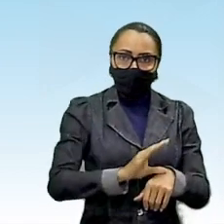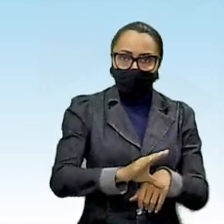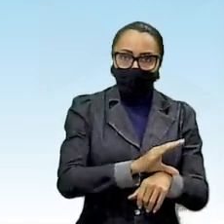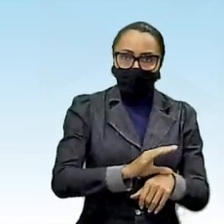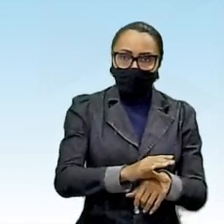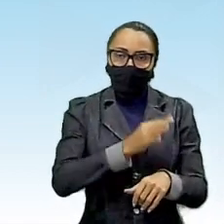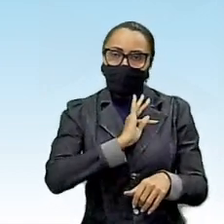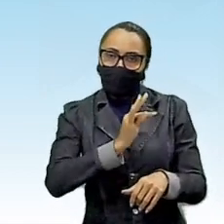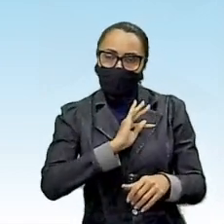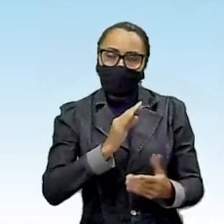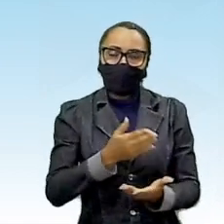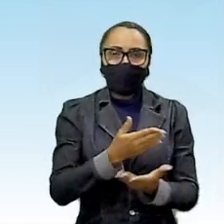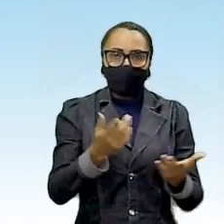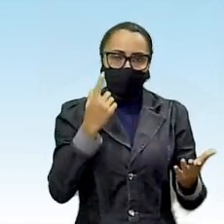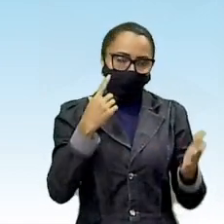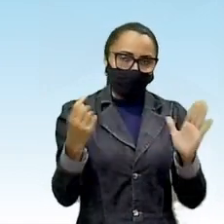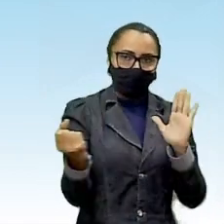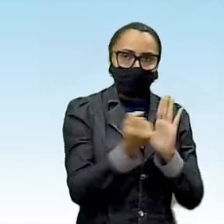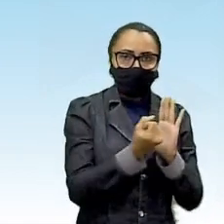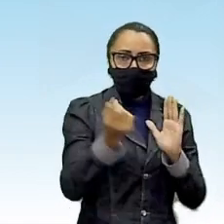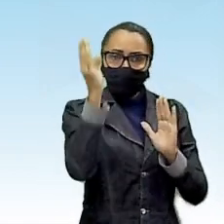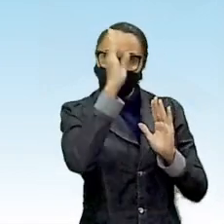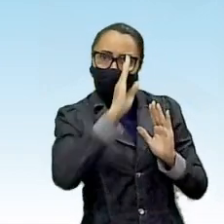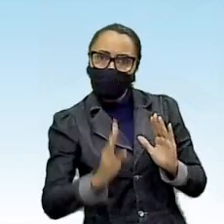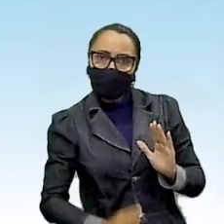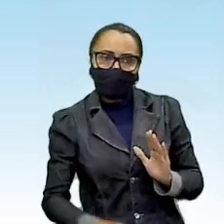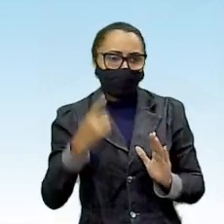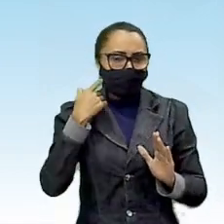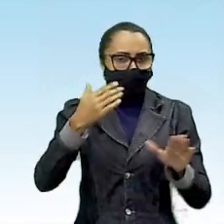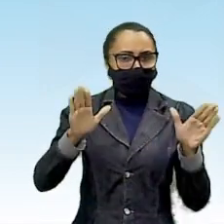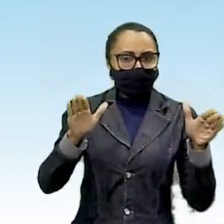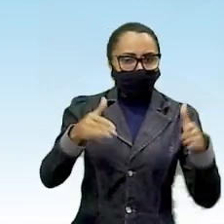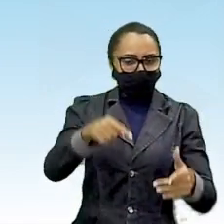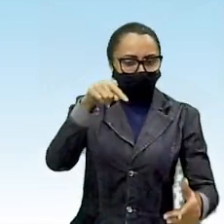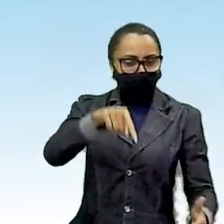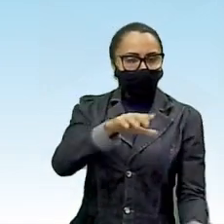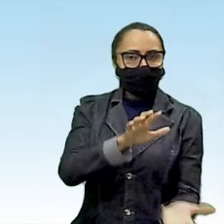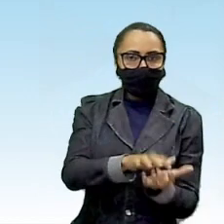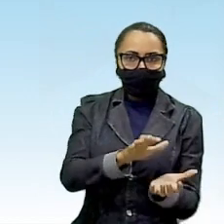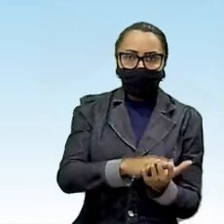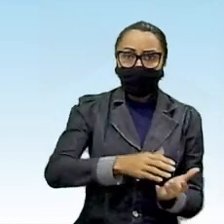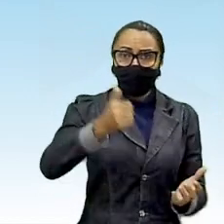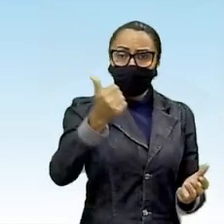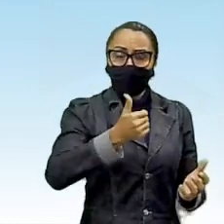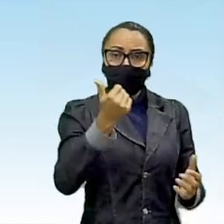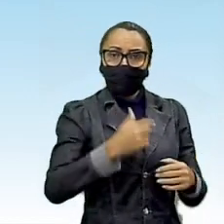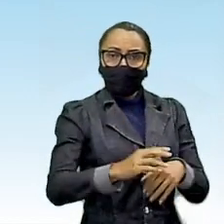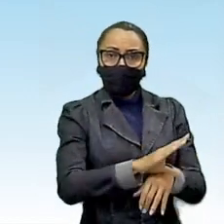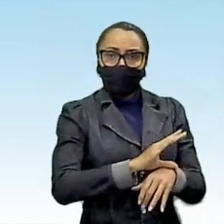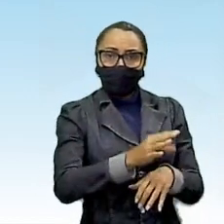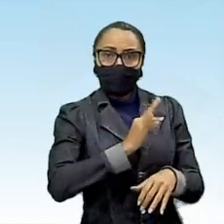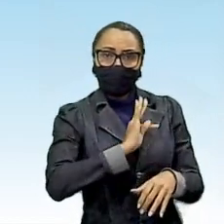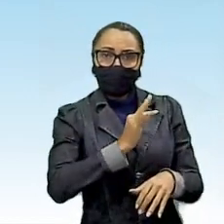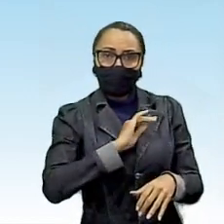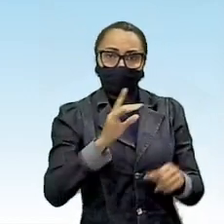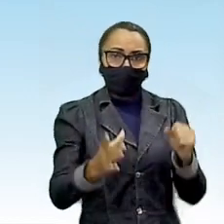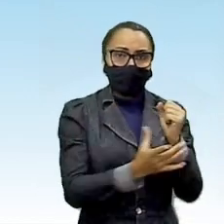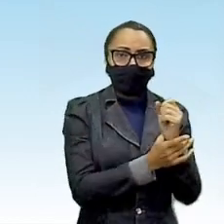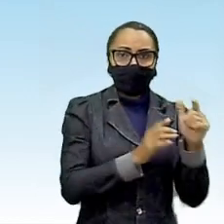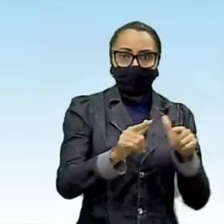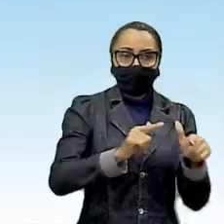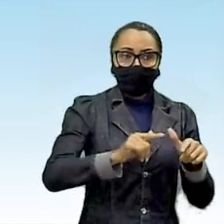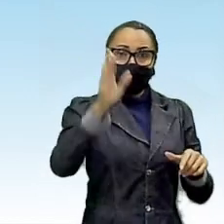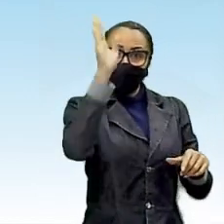lá. Então, foi um grande marco, né, no Brasil e especificamente em Pernambuco. Foi o primeiro curso técnico de segurança do trabalho